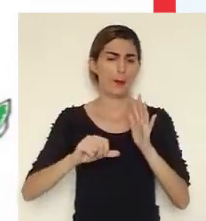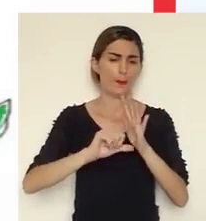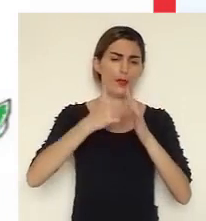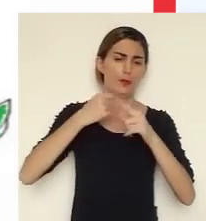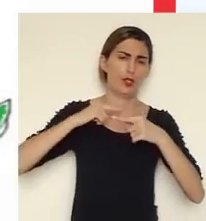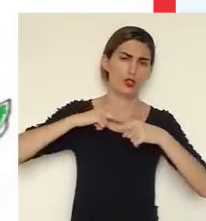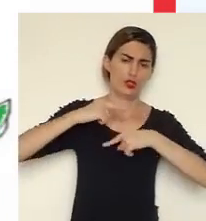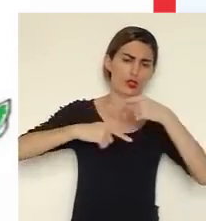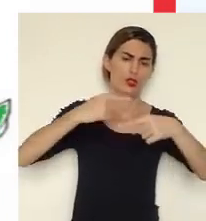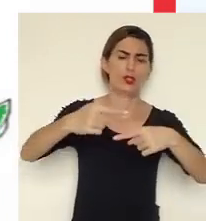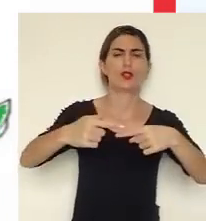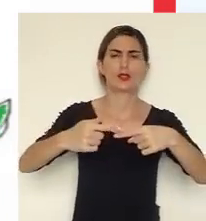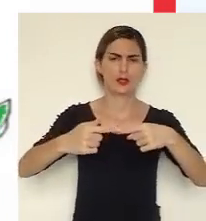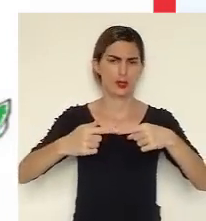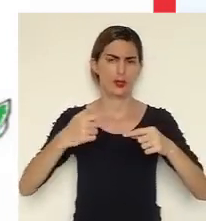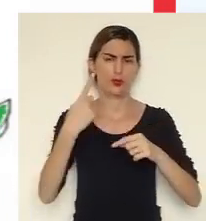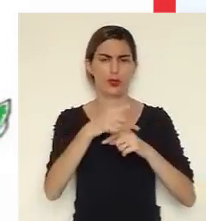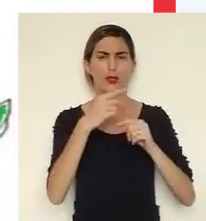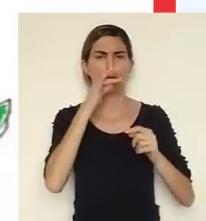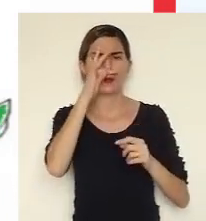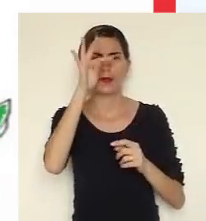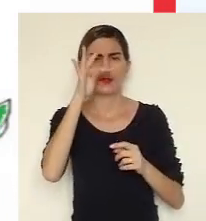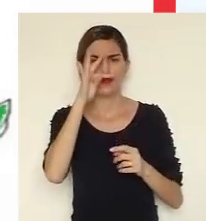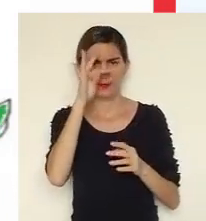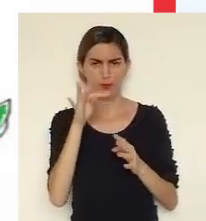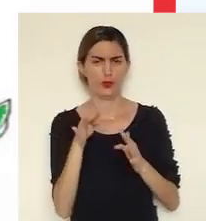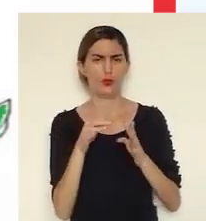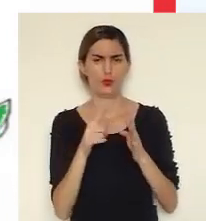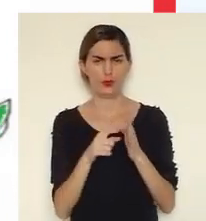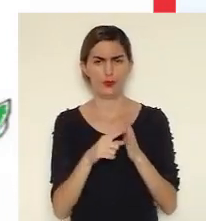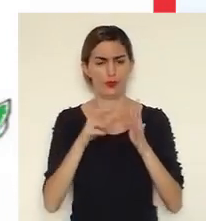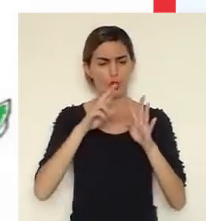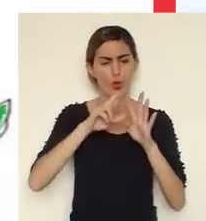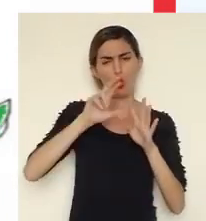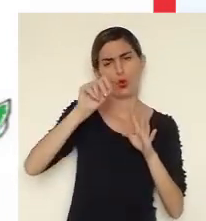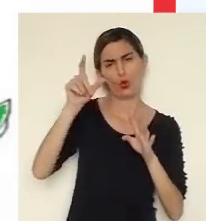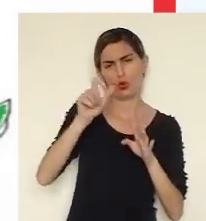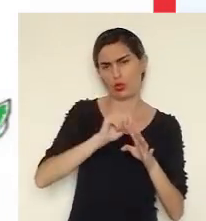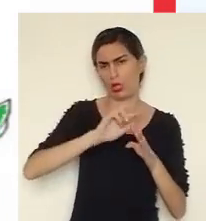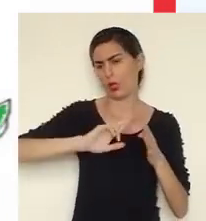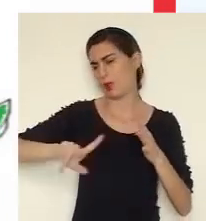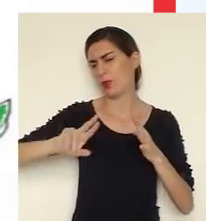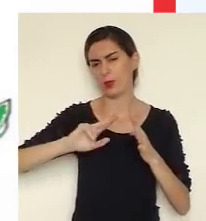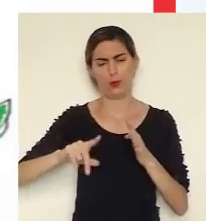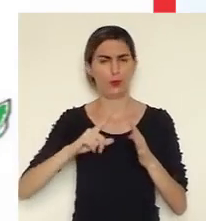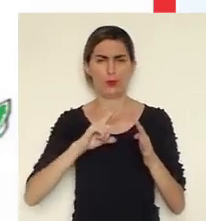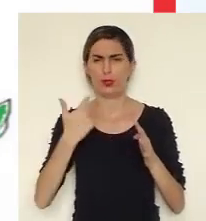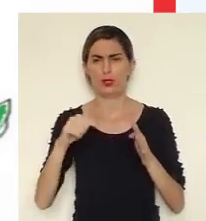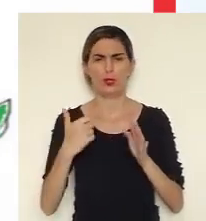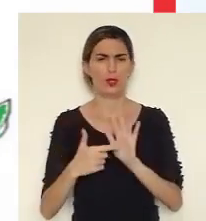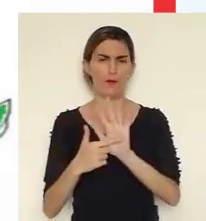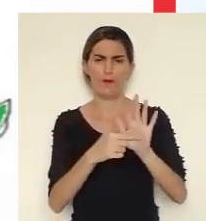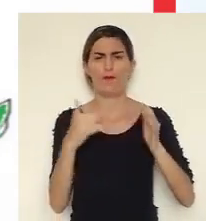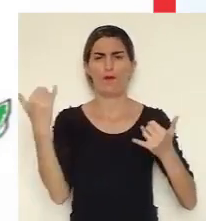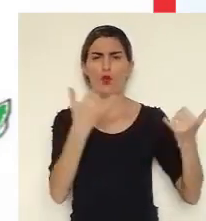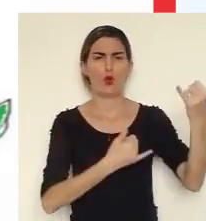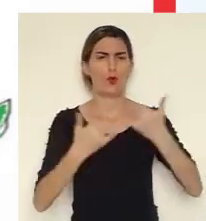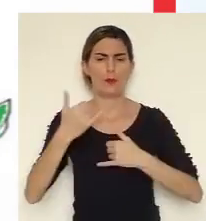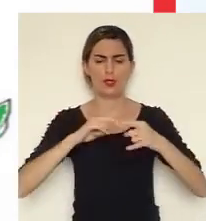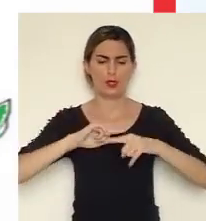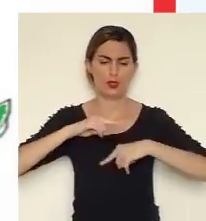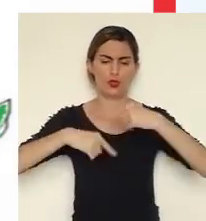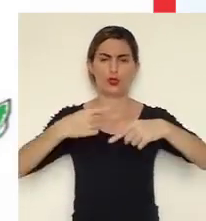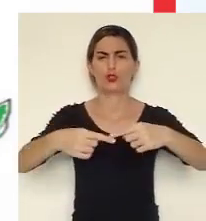que na primeira geração, aquela flor que estivesse roxa, ela não levasse consigo essa